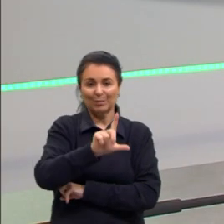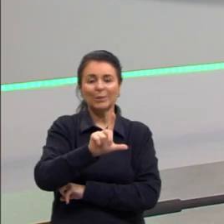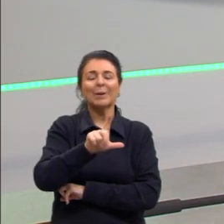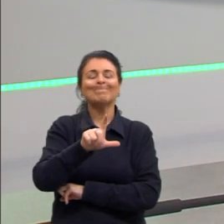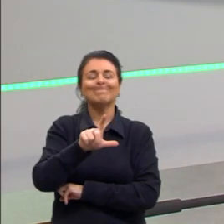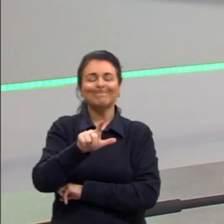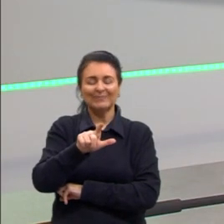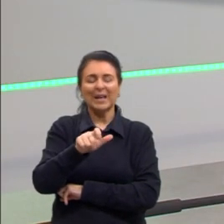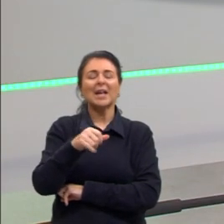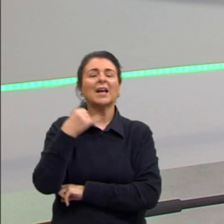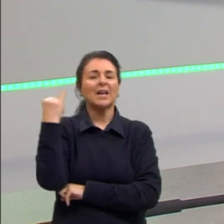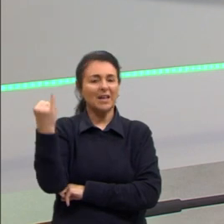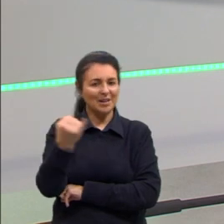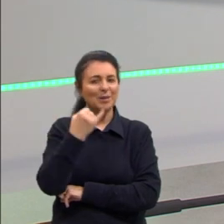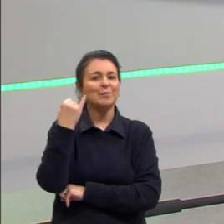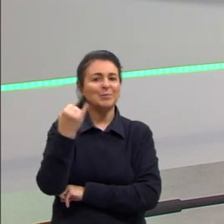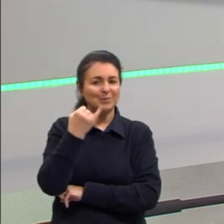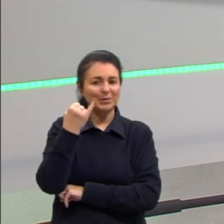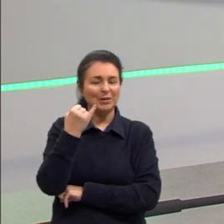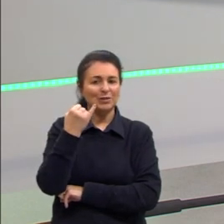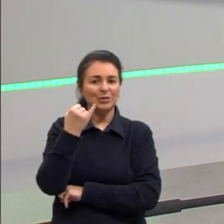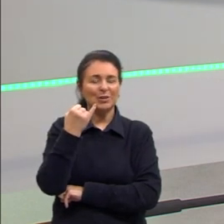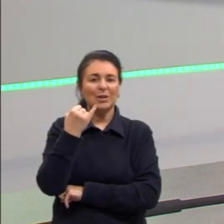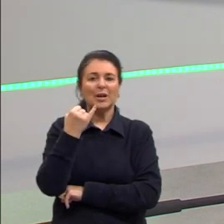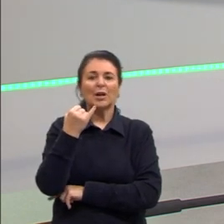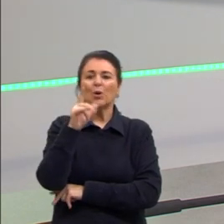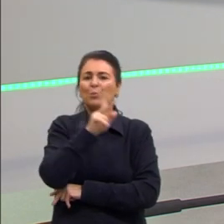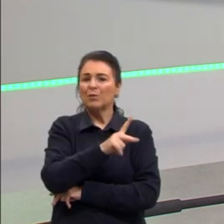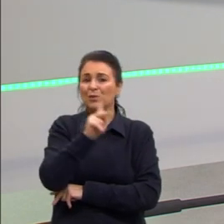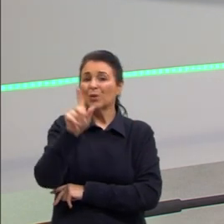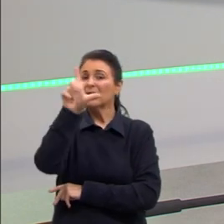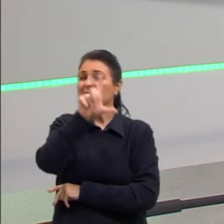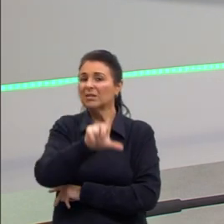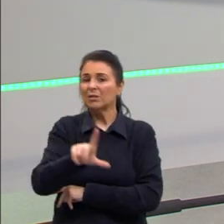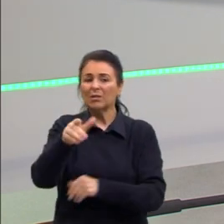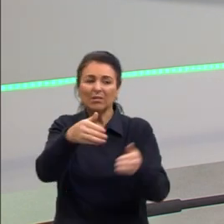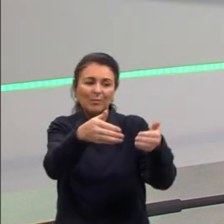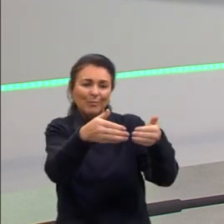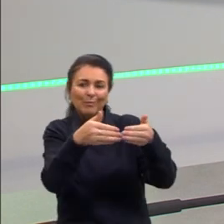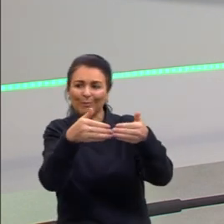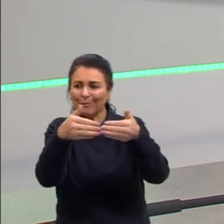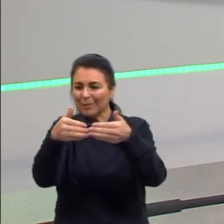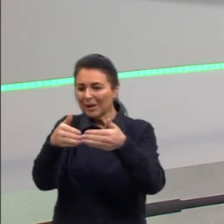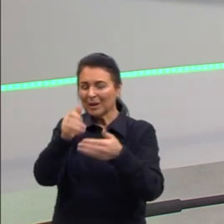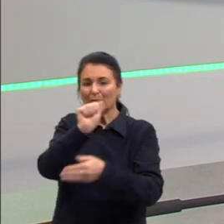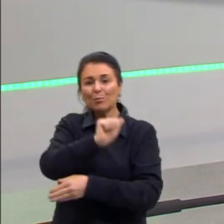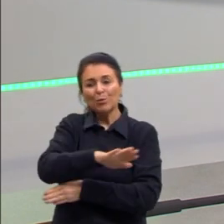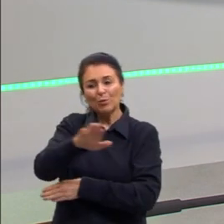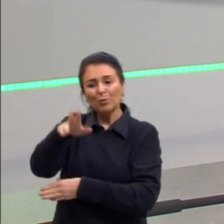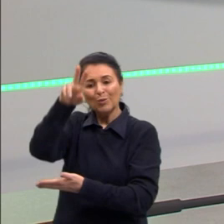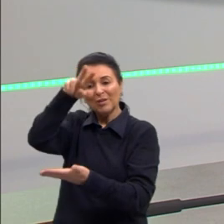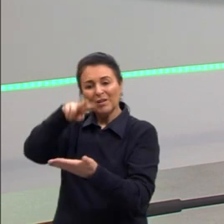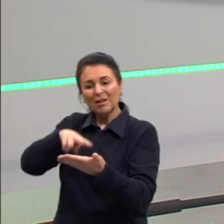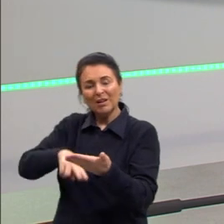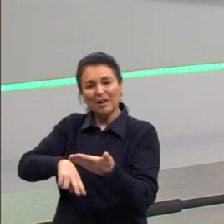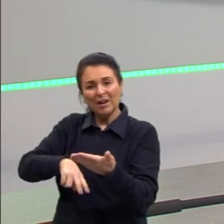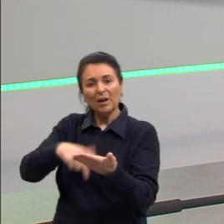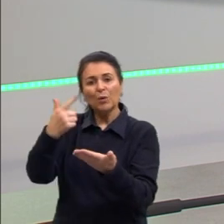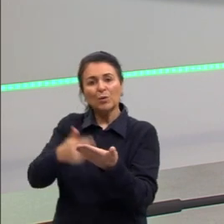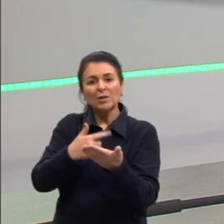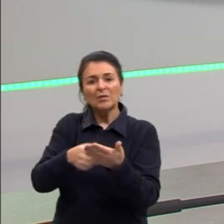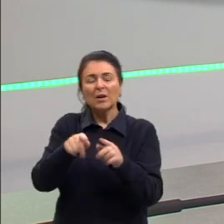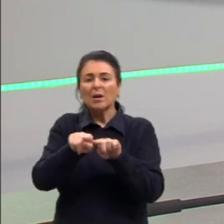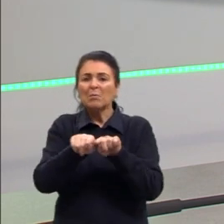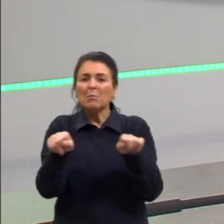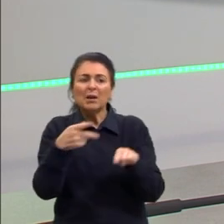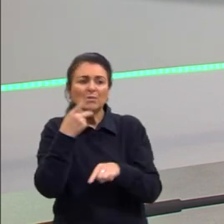necessária pessoal Muitas vezes os professores de literatura perdem para os alunos lerem os seus livros mas não falam